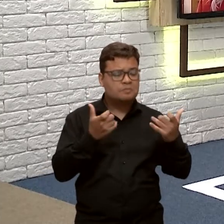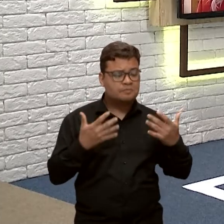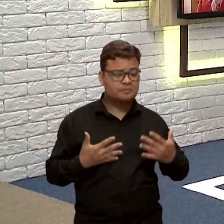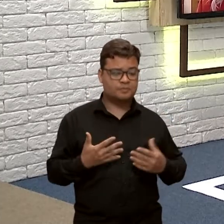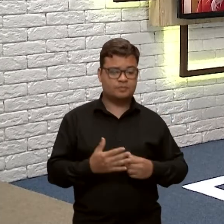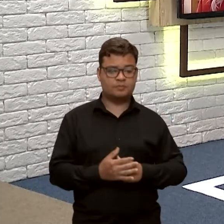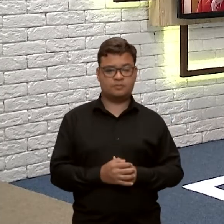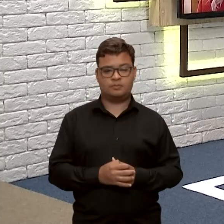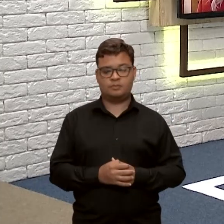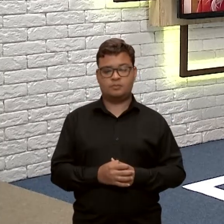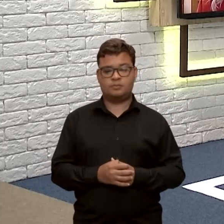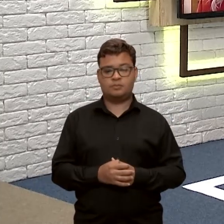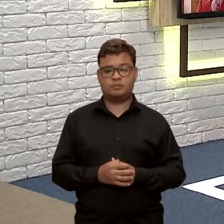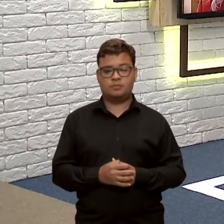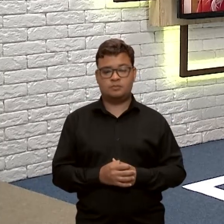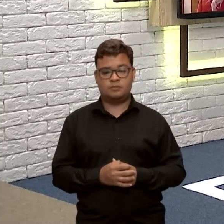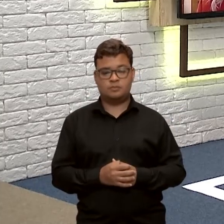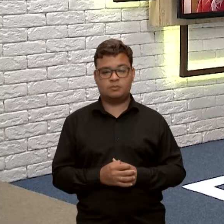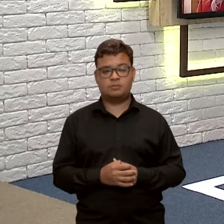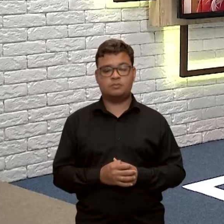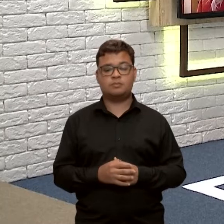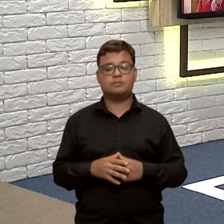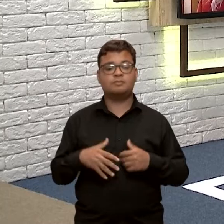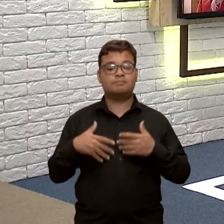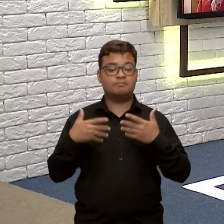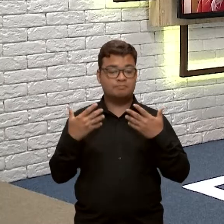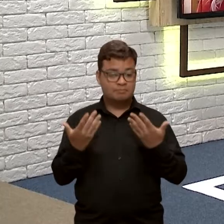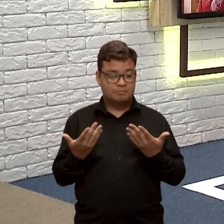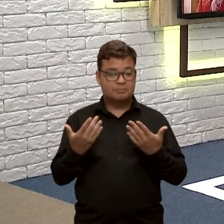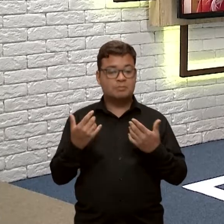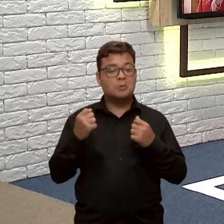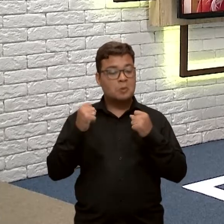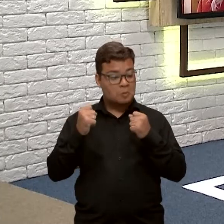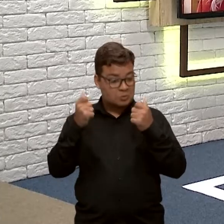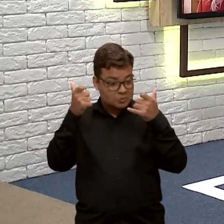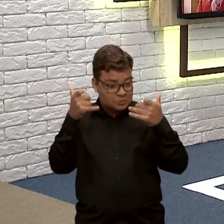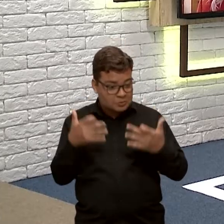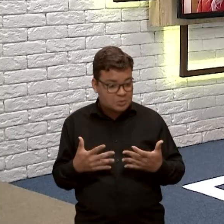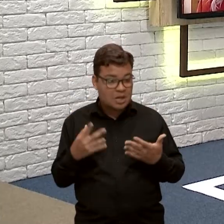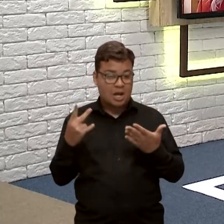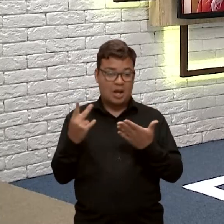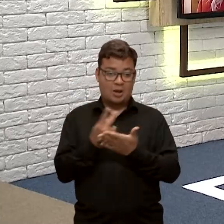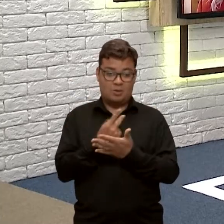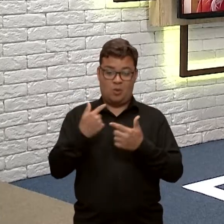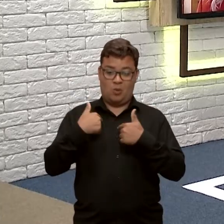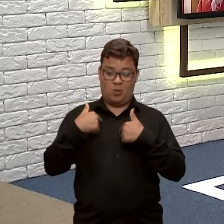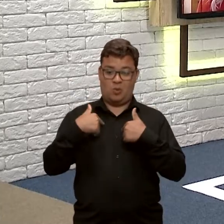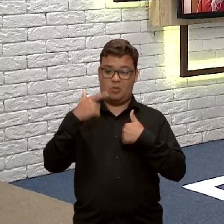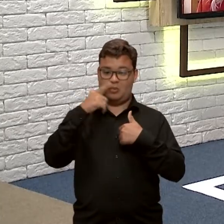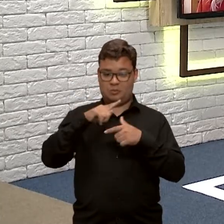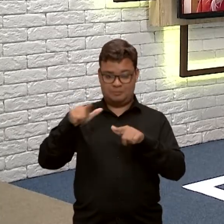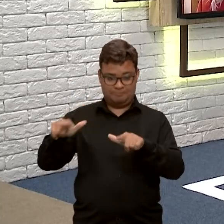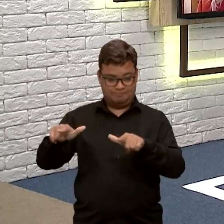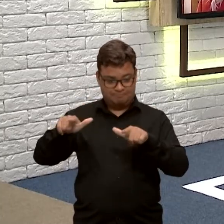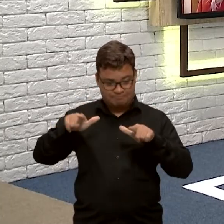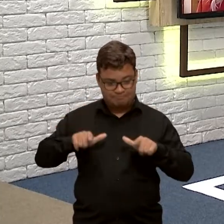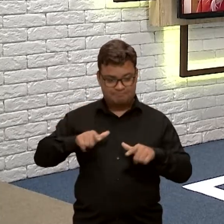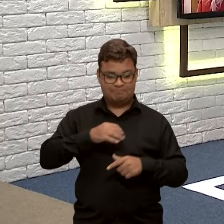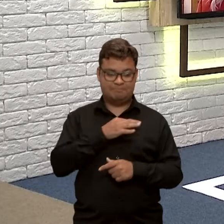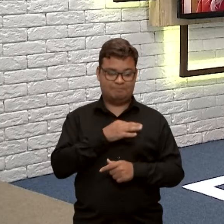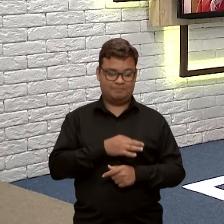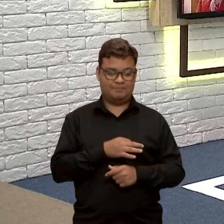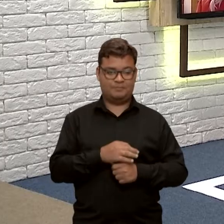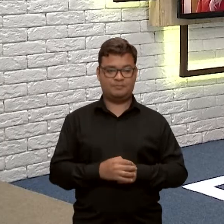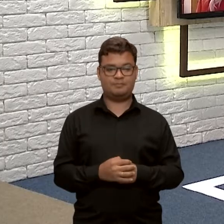premiação. Bom, eu posso contar o que foi para mim receber esse título. Eu achei assim